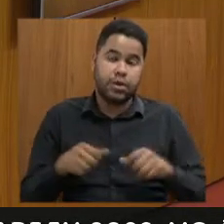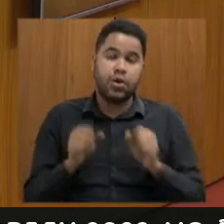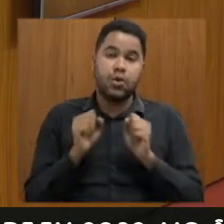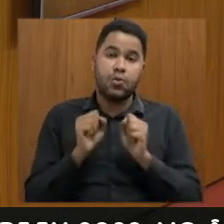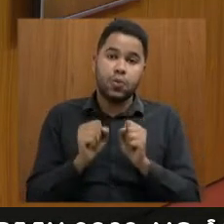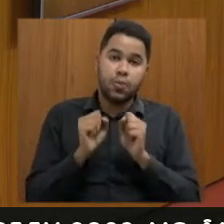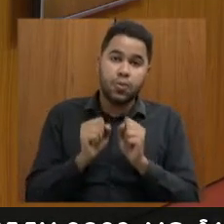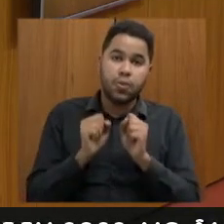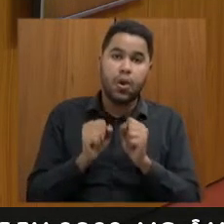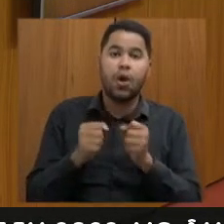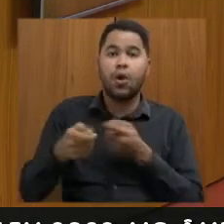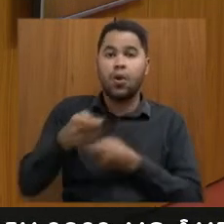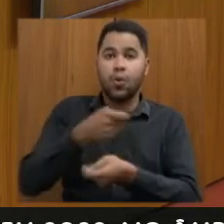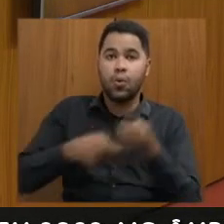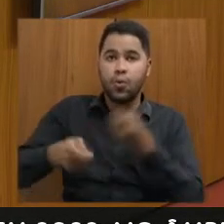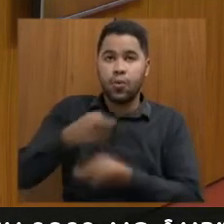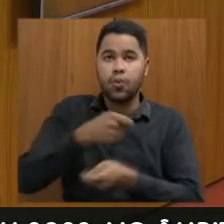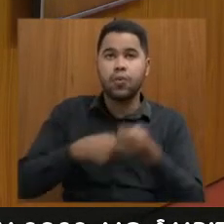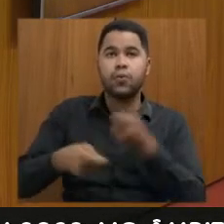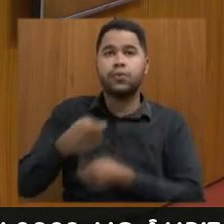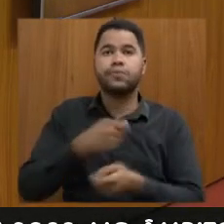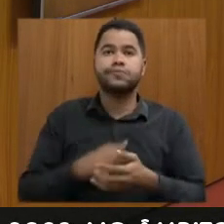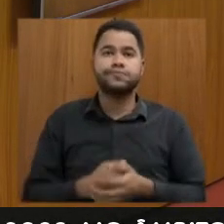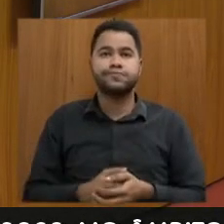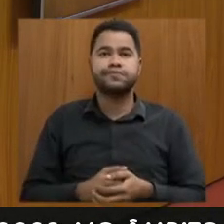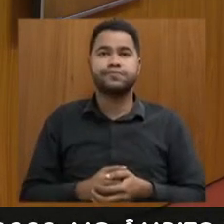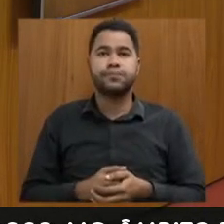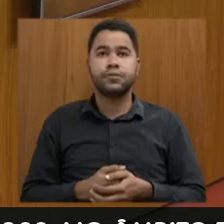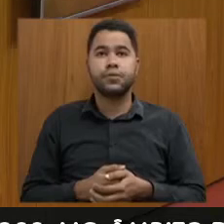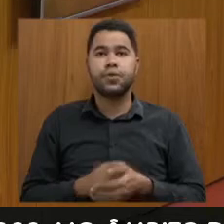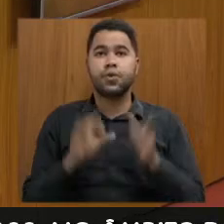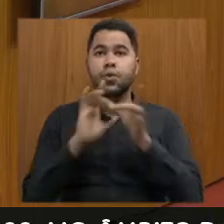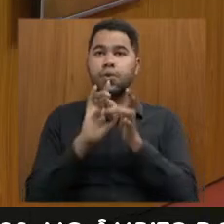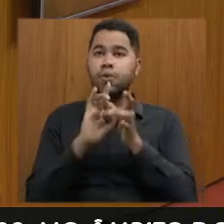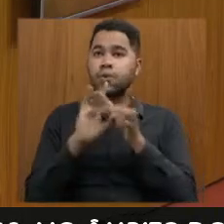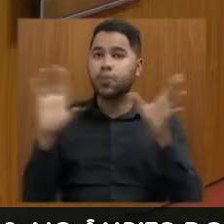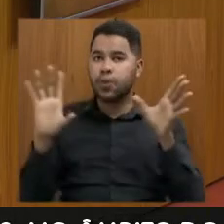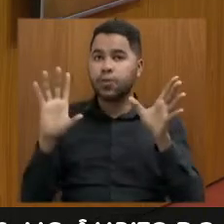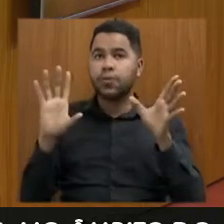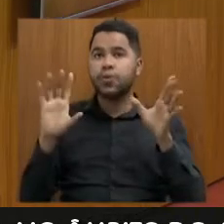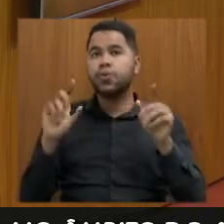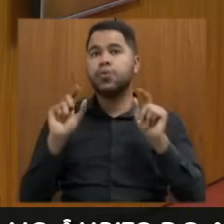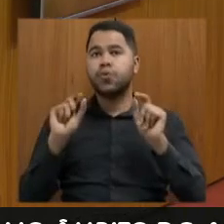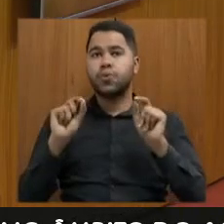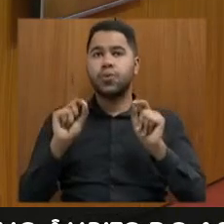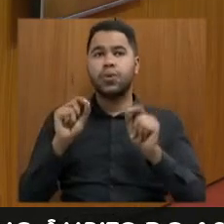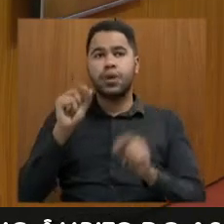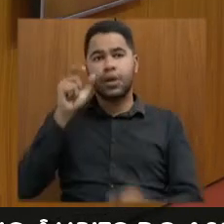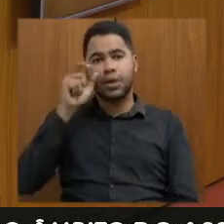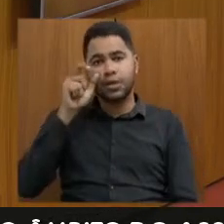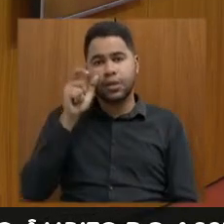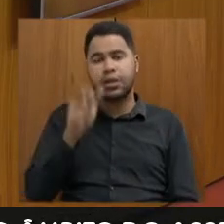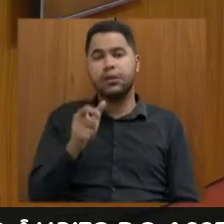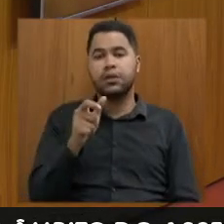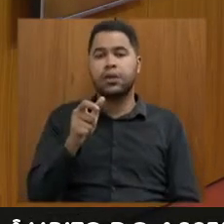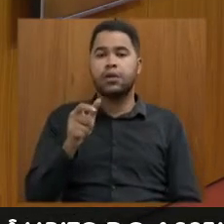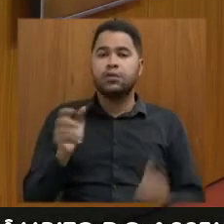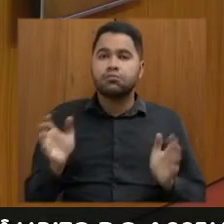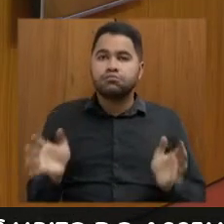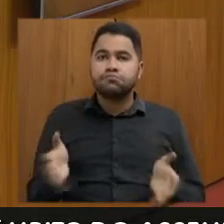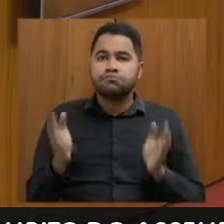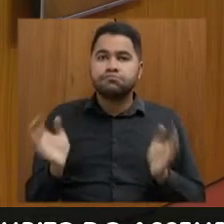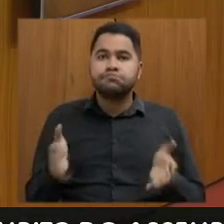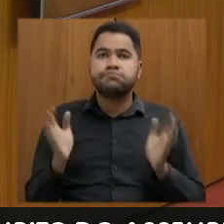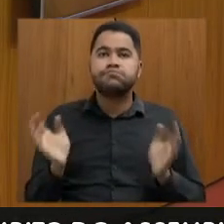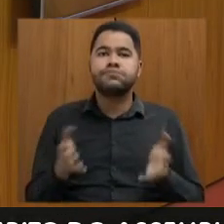quis pode entrar aí na negociação ainda é o que deve mentir então que o interessado aí investidor né